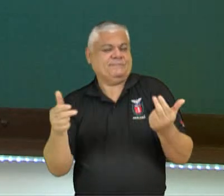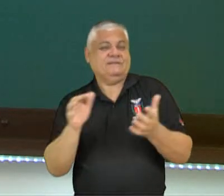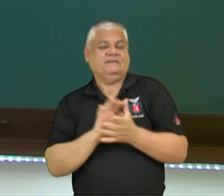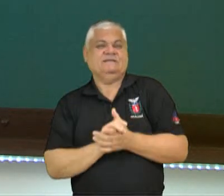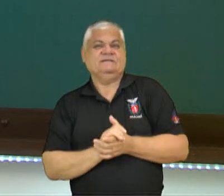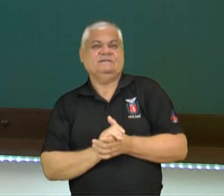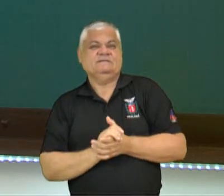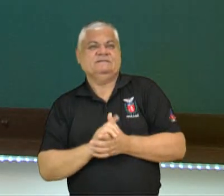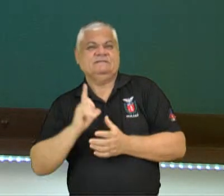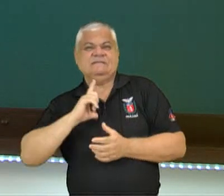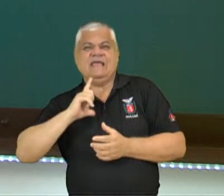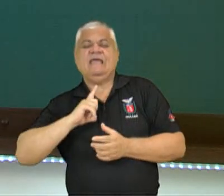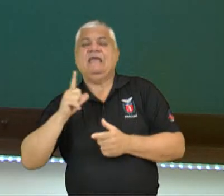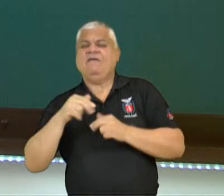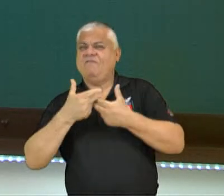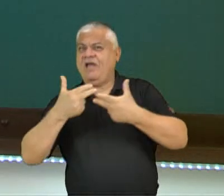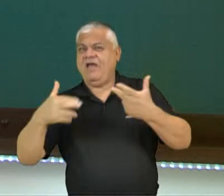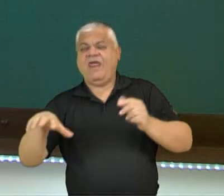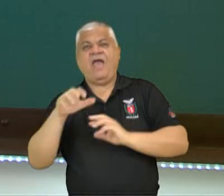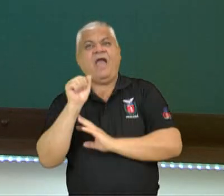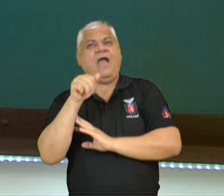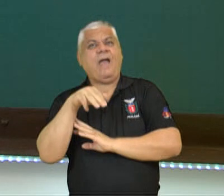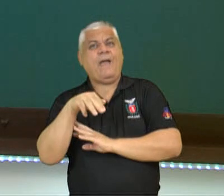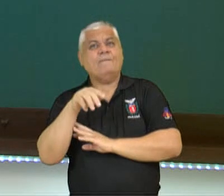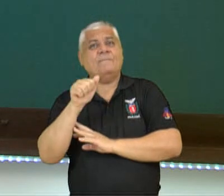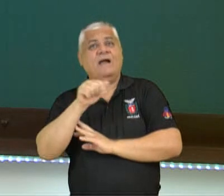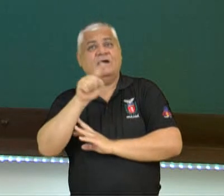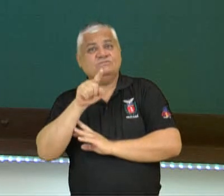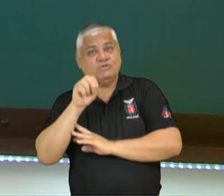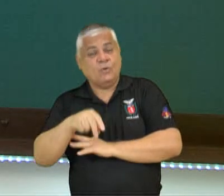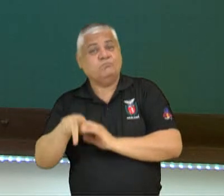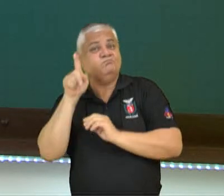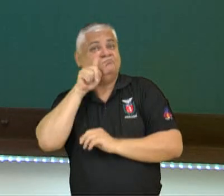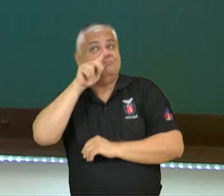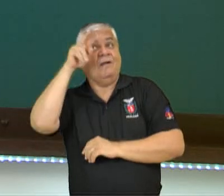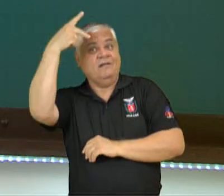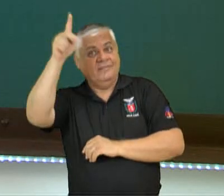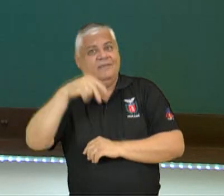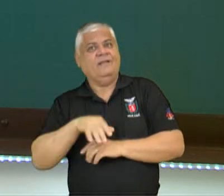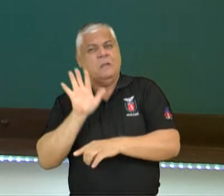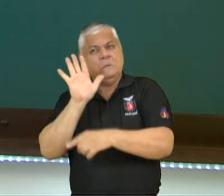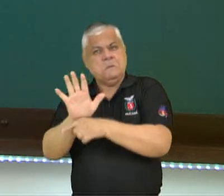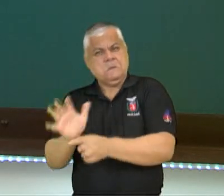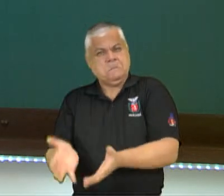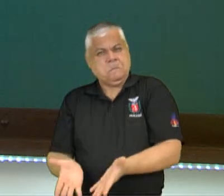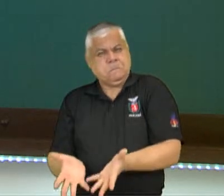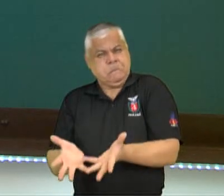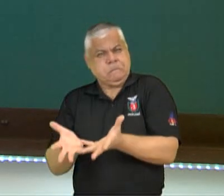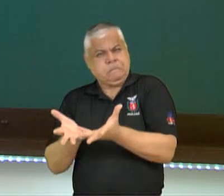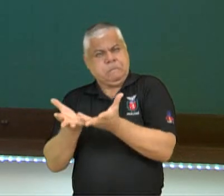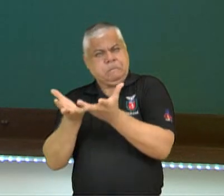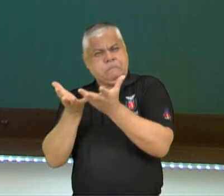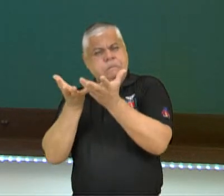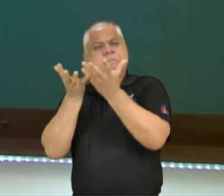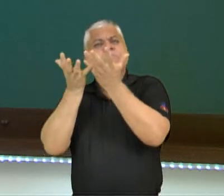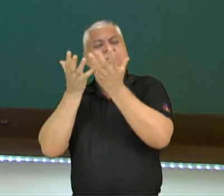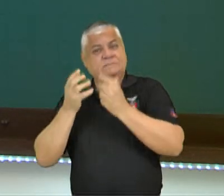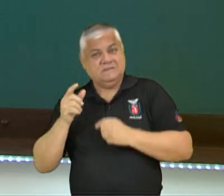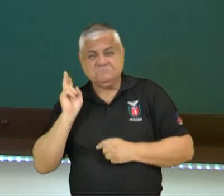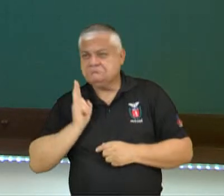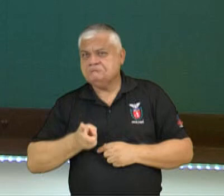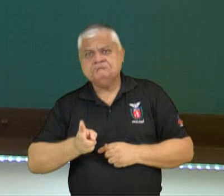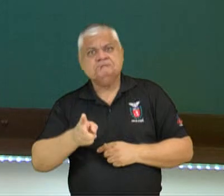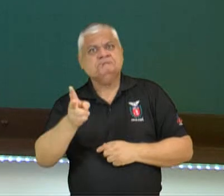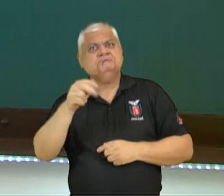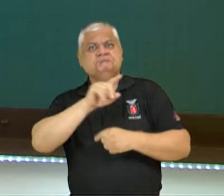Electric, tem também a Amazon e assim por diante. Então tudo isso contribui para que os Estados Unidos cresçam economicamente